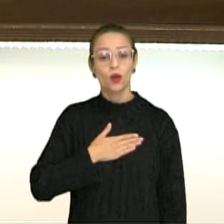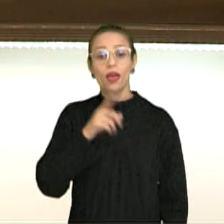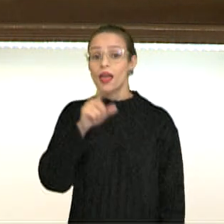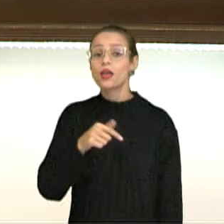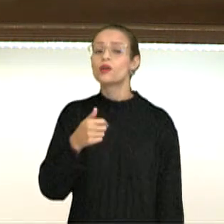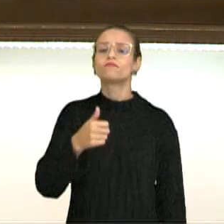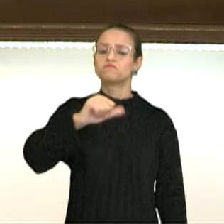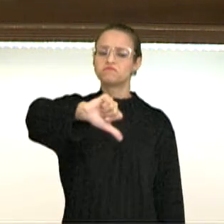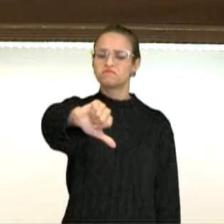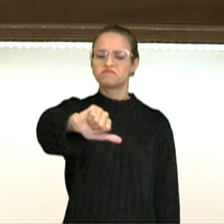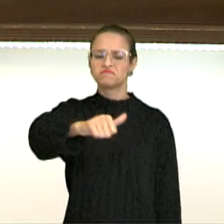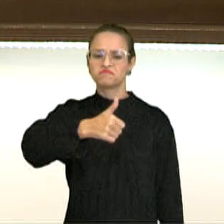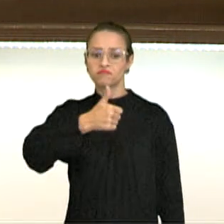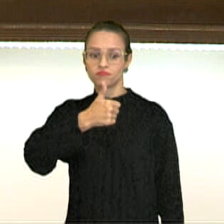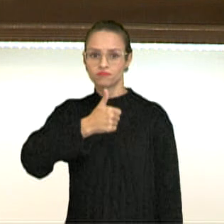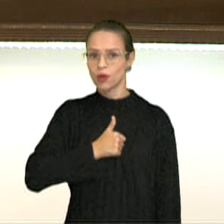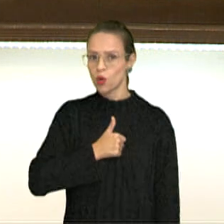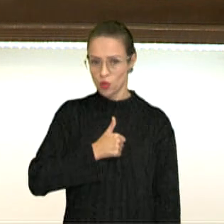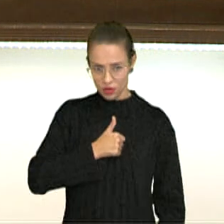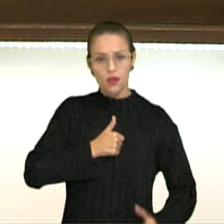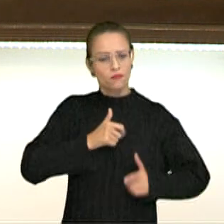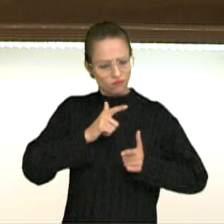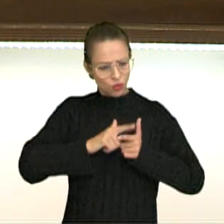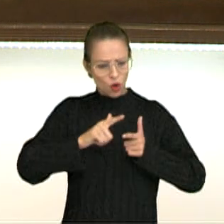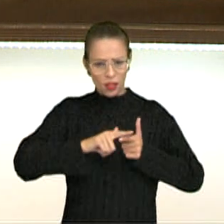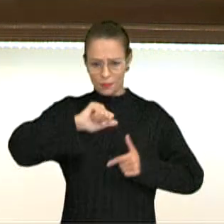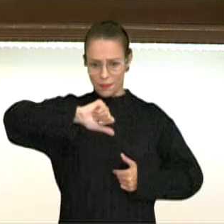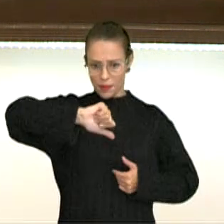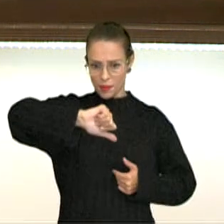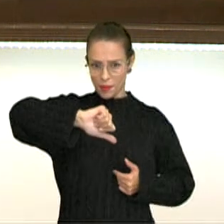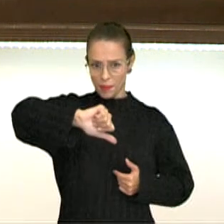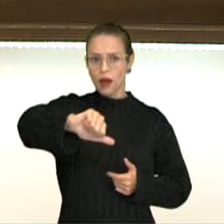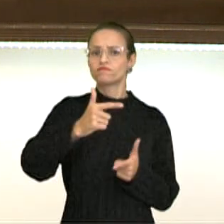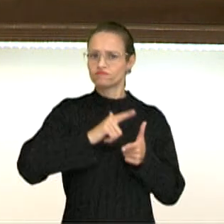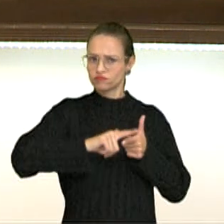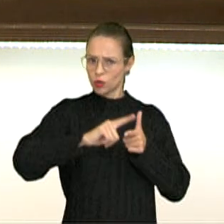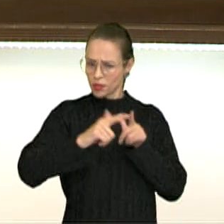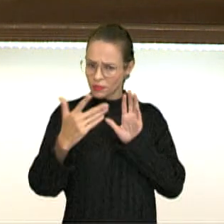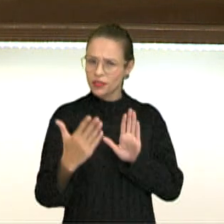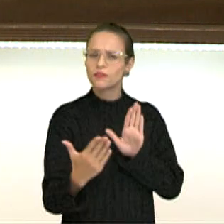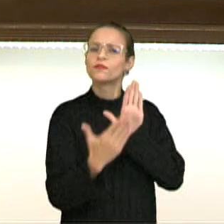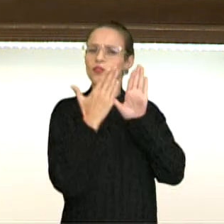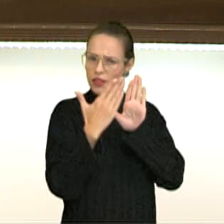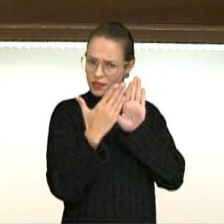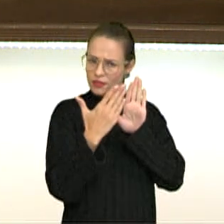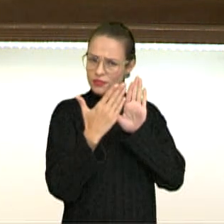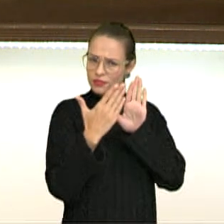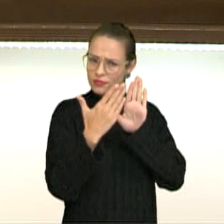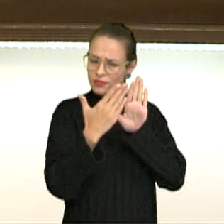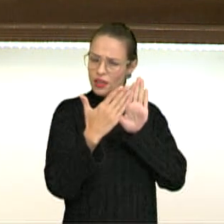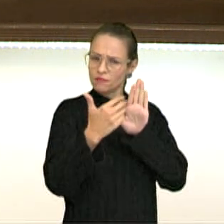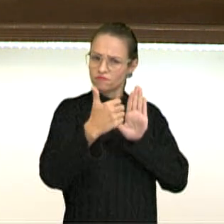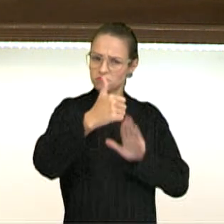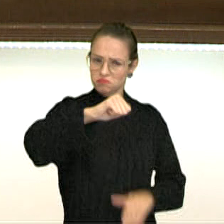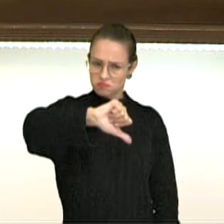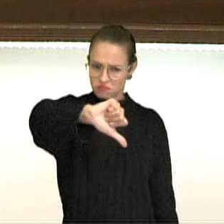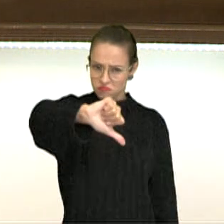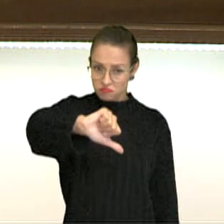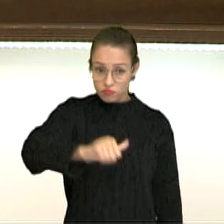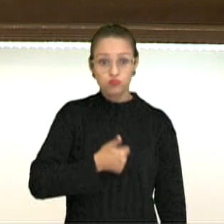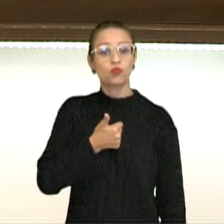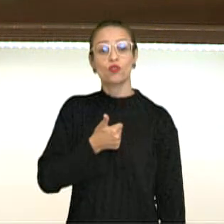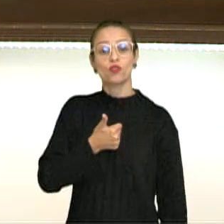ser resiliente? Você passa por problemas, sim. Você enfrenta os seus problemas e você volta a ficar bem. Isso é